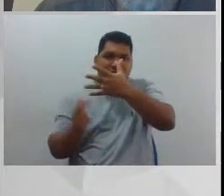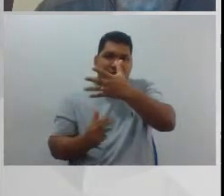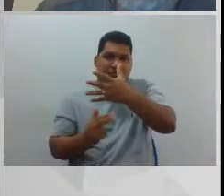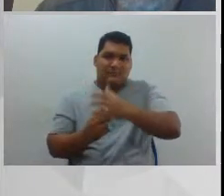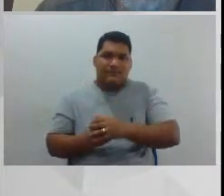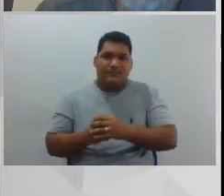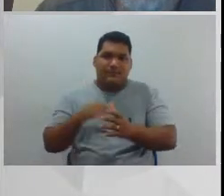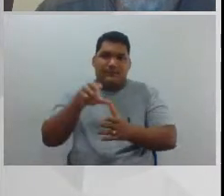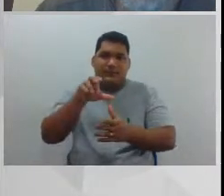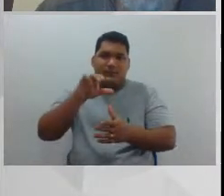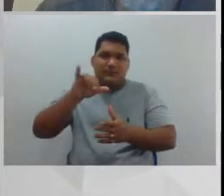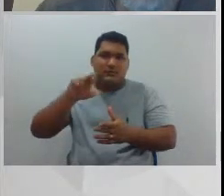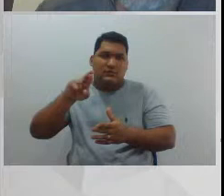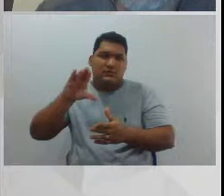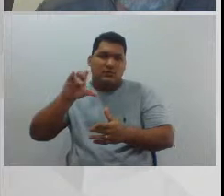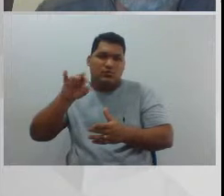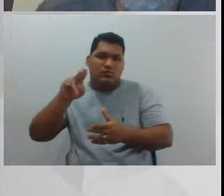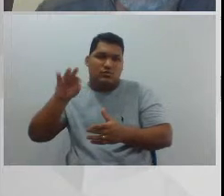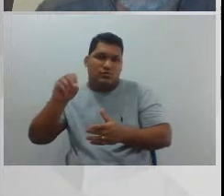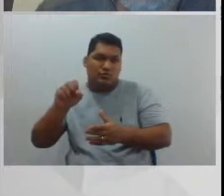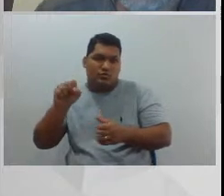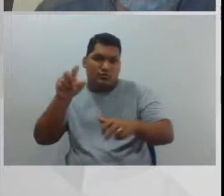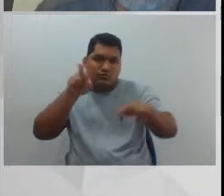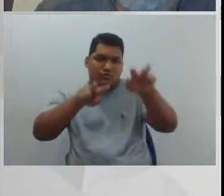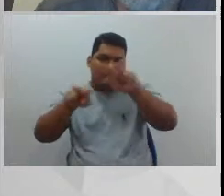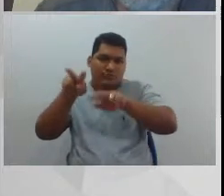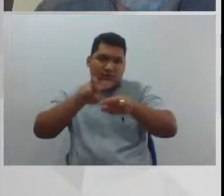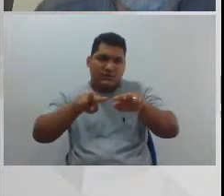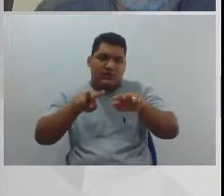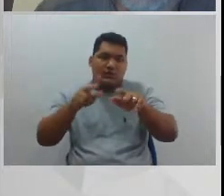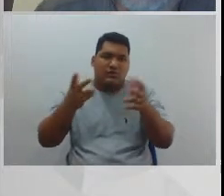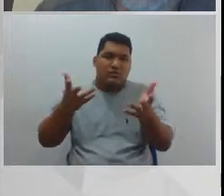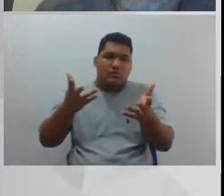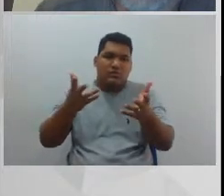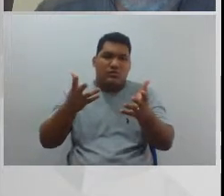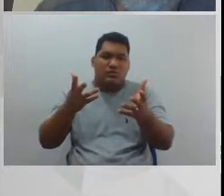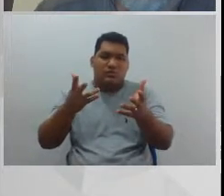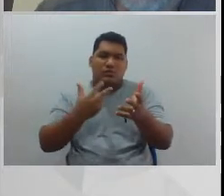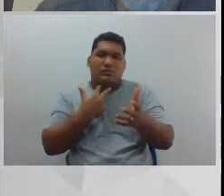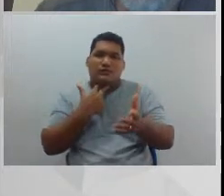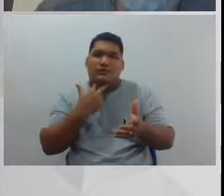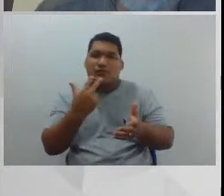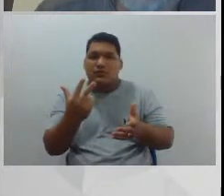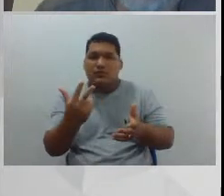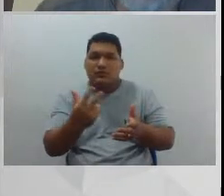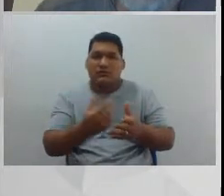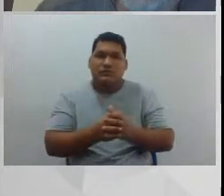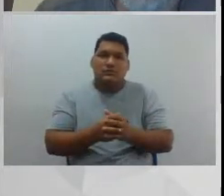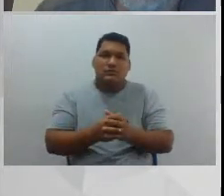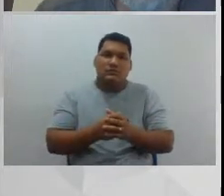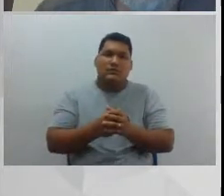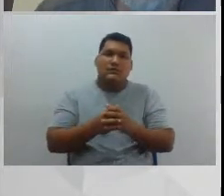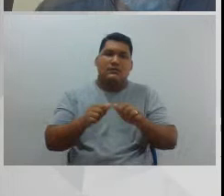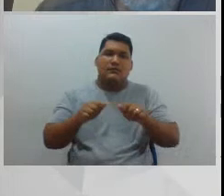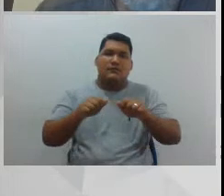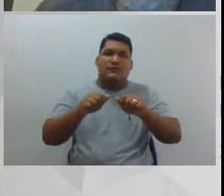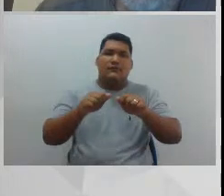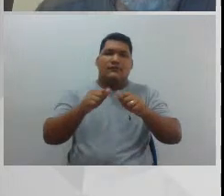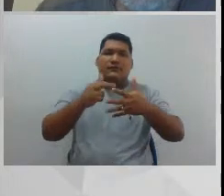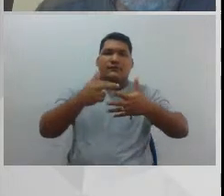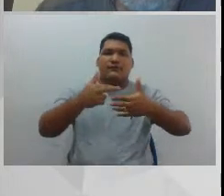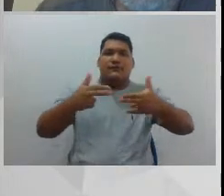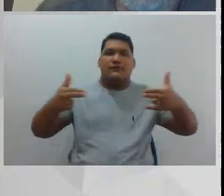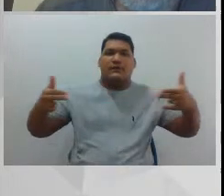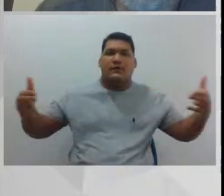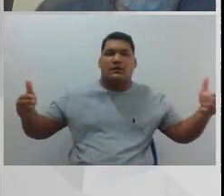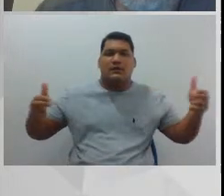da visão, da voz, né, enfim, tá, que faz os mapeamentos necessários, todos reunidos num